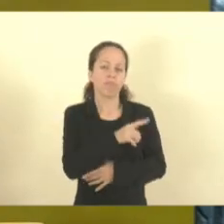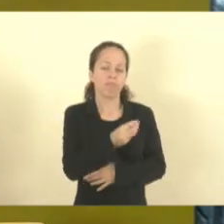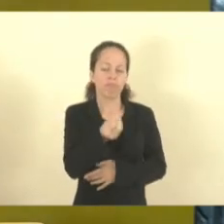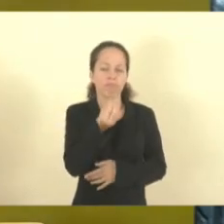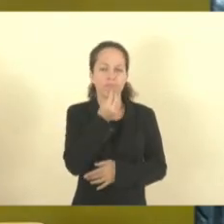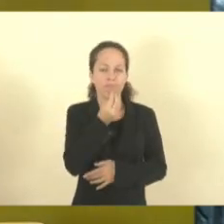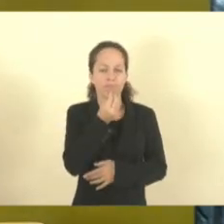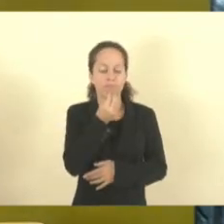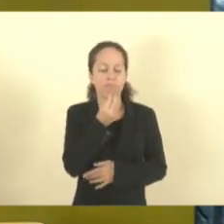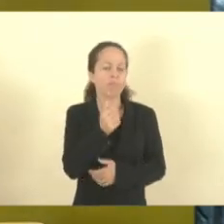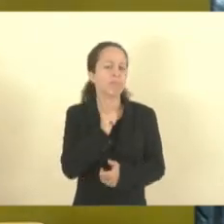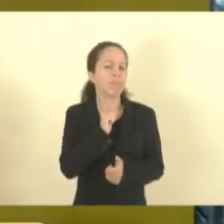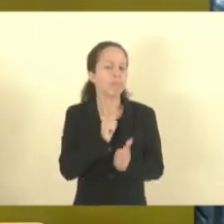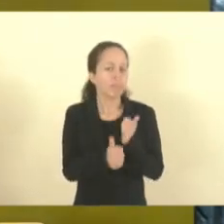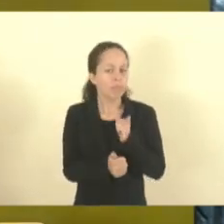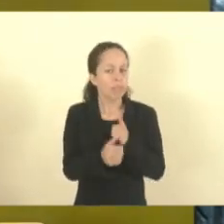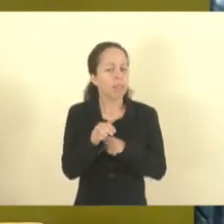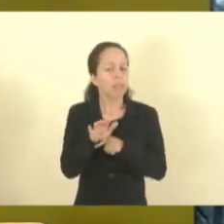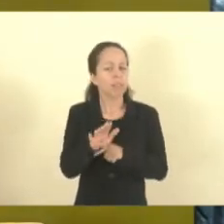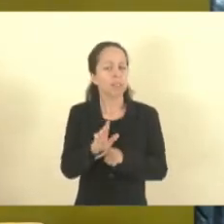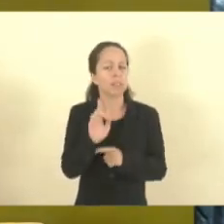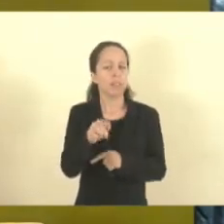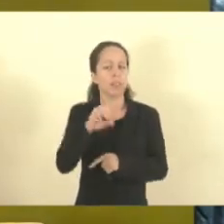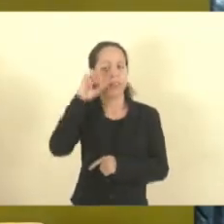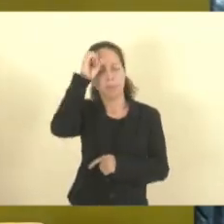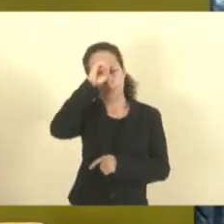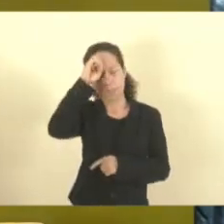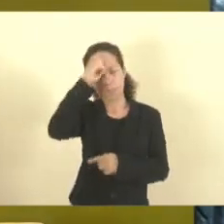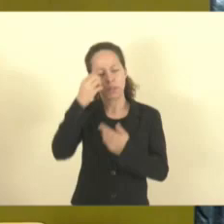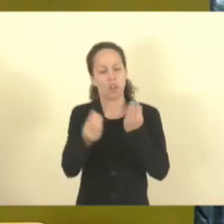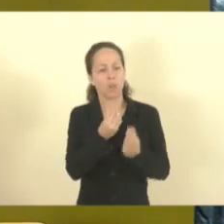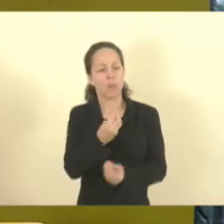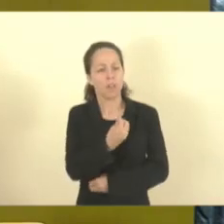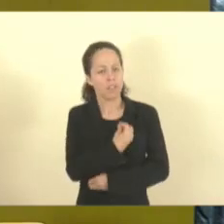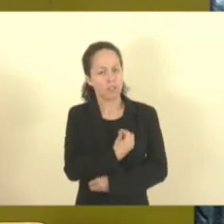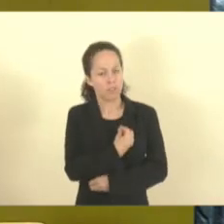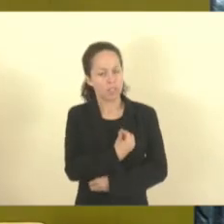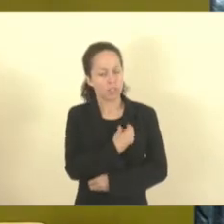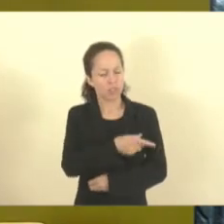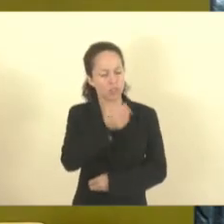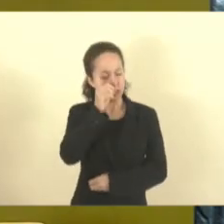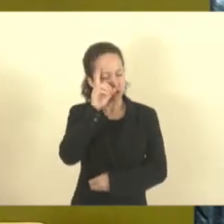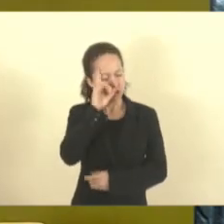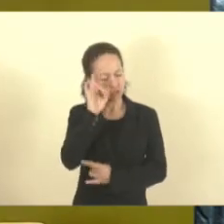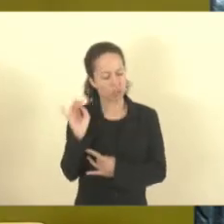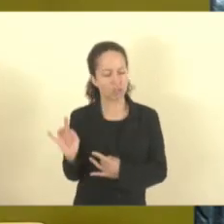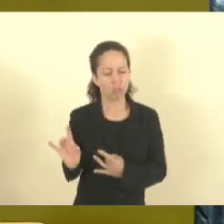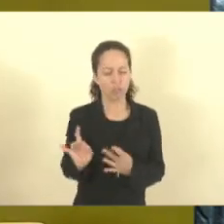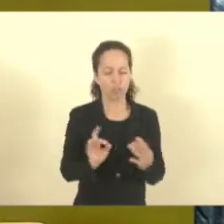esporte para aprender disciplina, convivência no coletivo, uma série